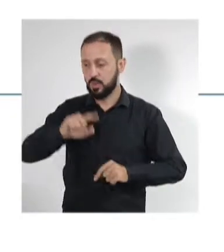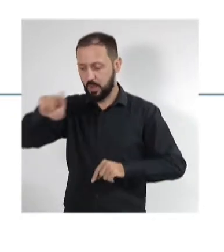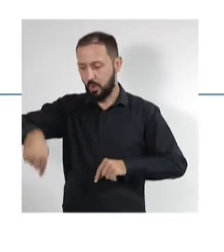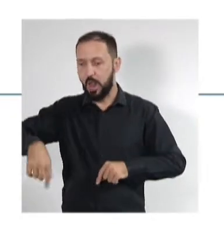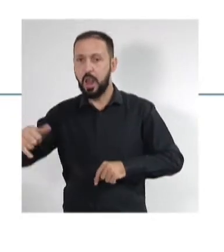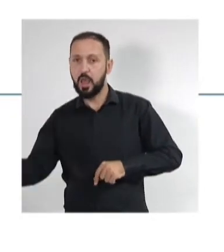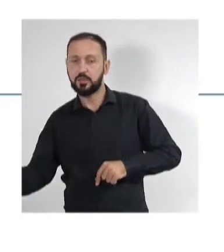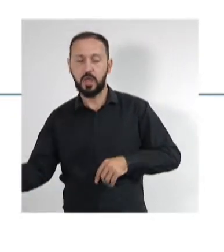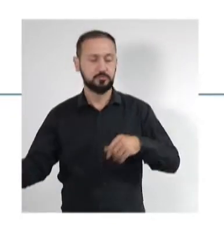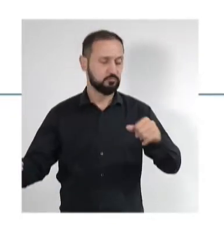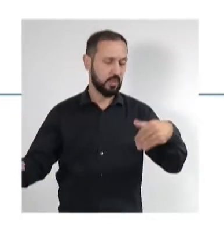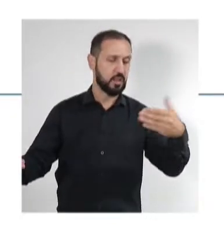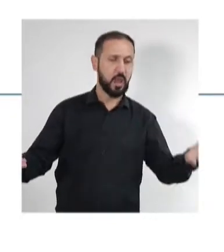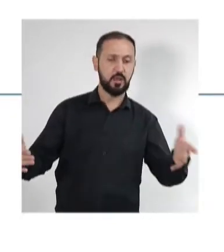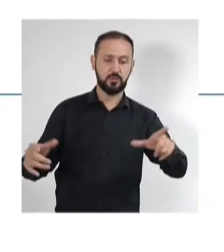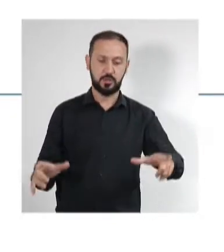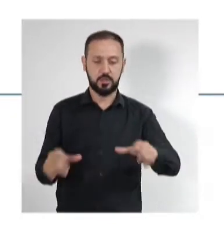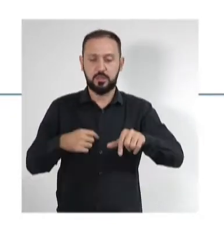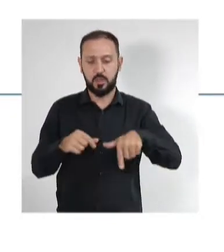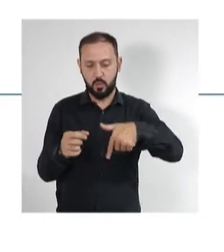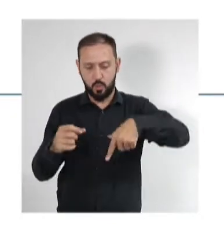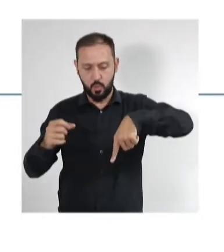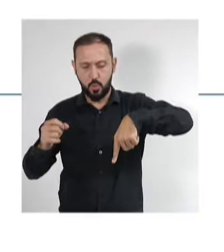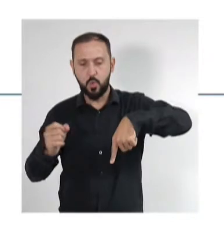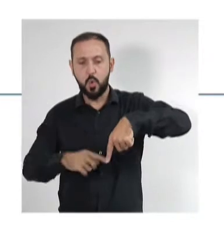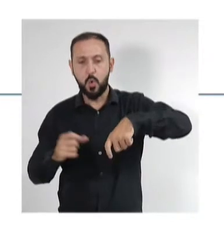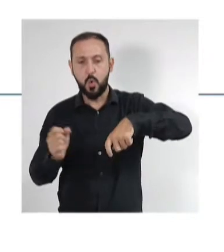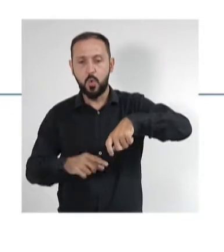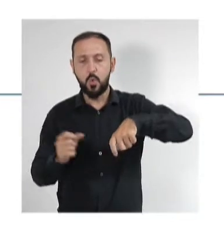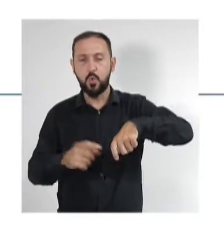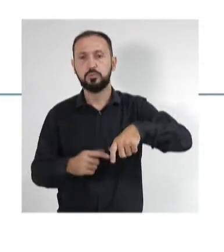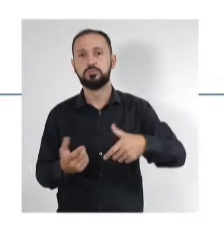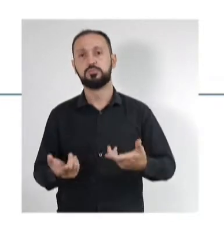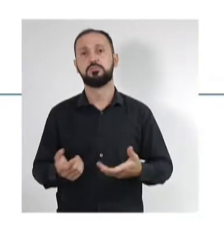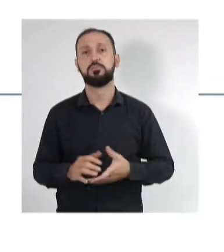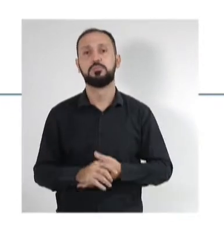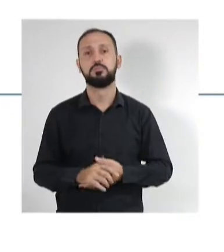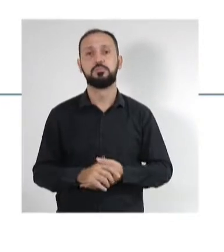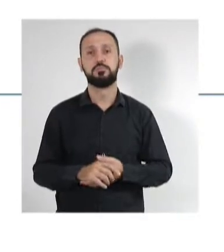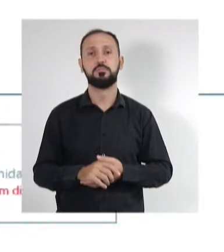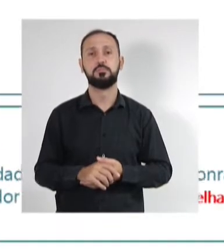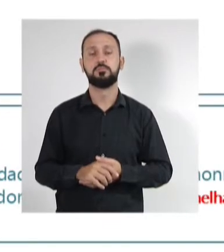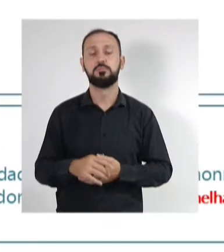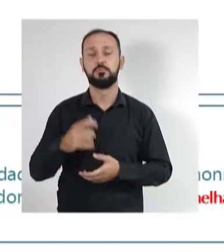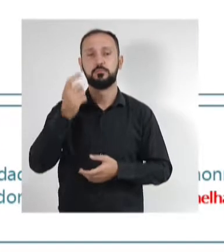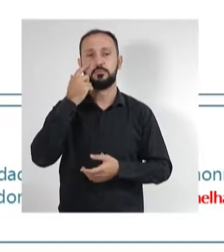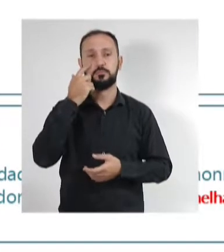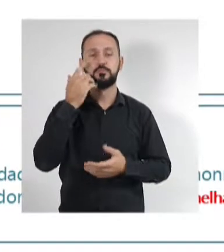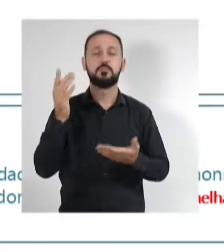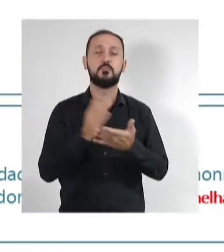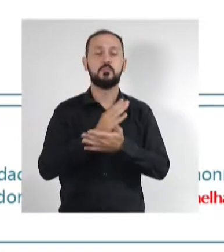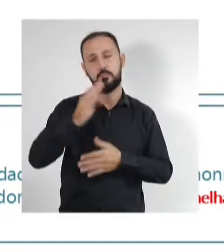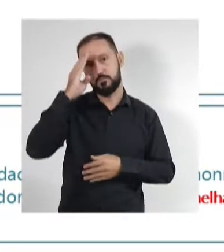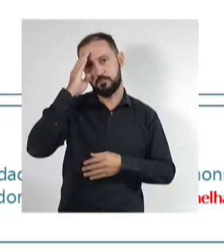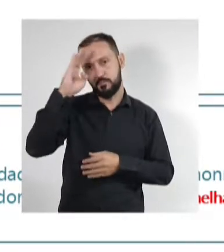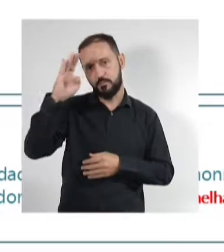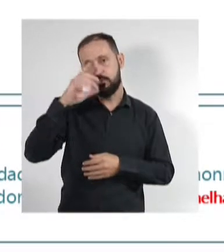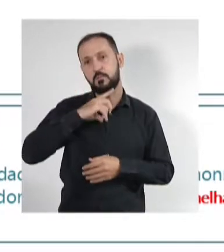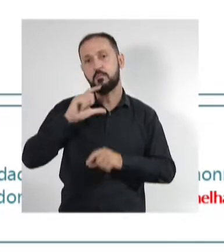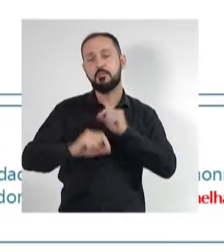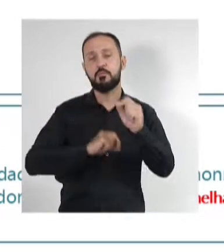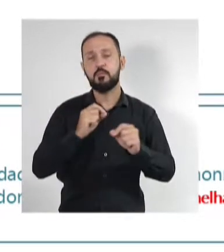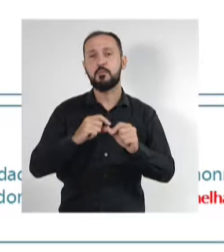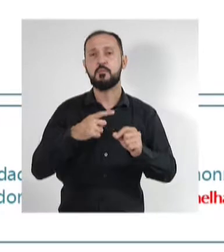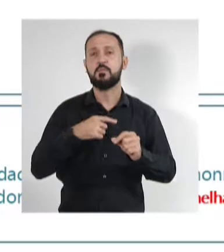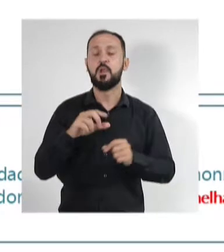você tem o gol e assim por diante. E aqui a gente começa a perceber que, na parte de princípios, já existe